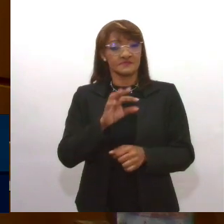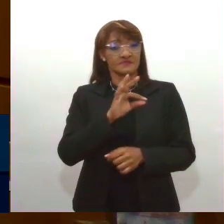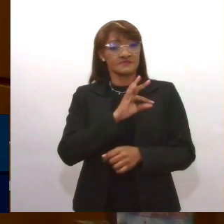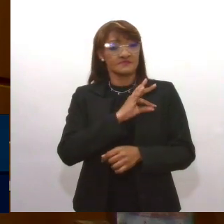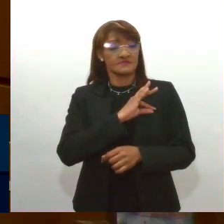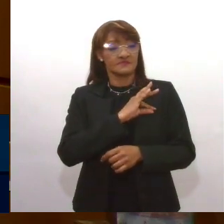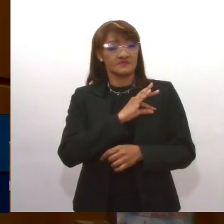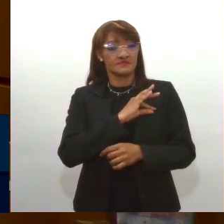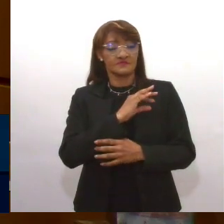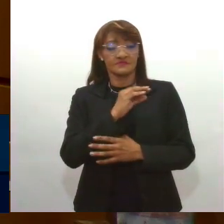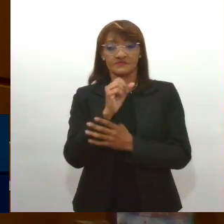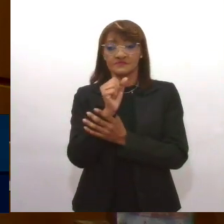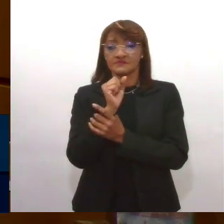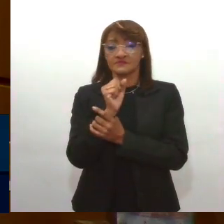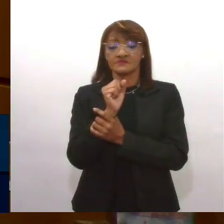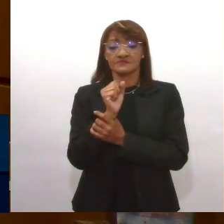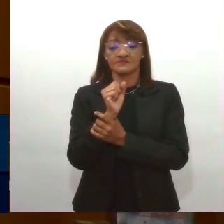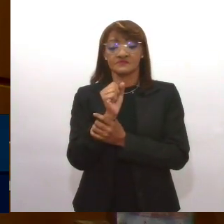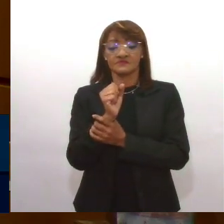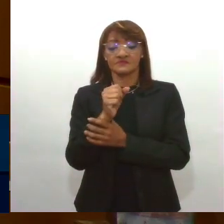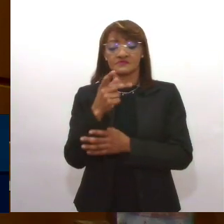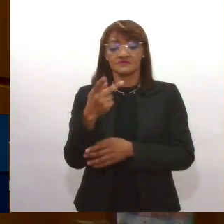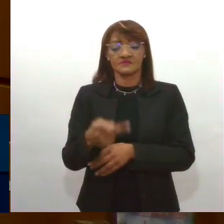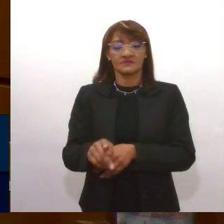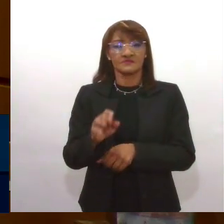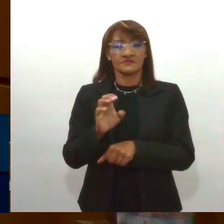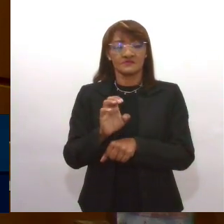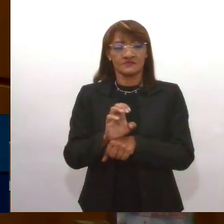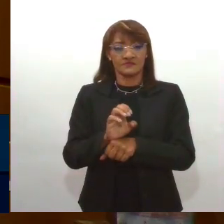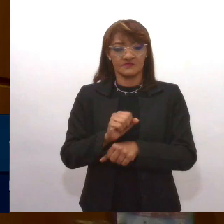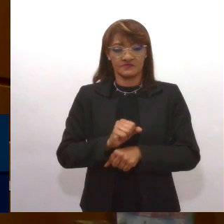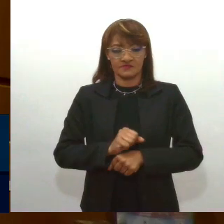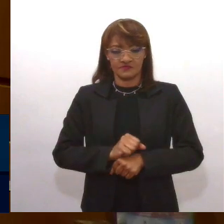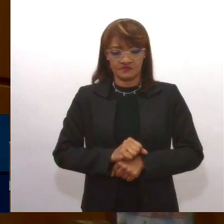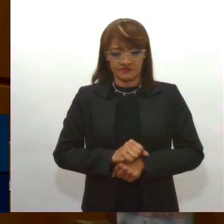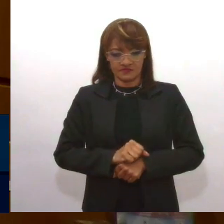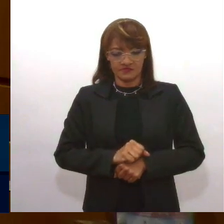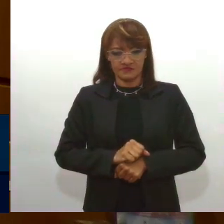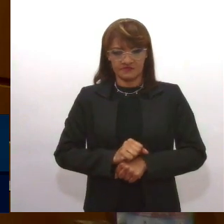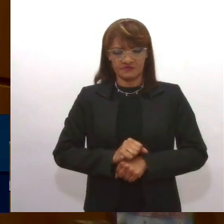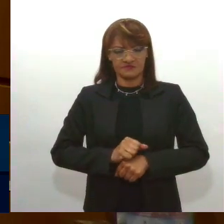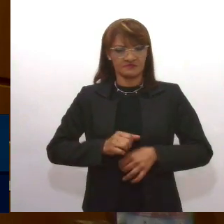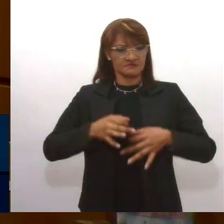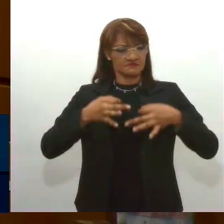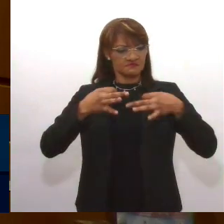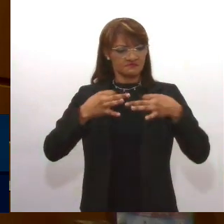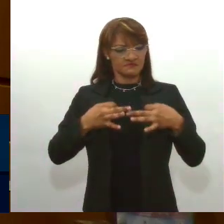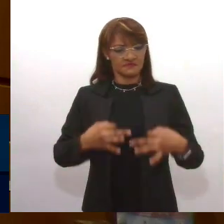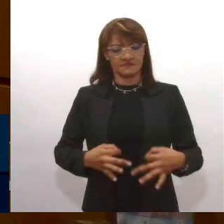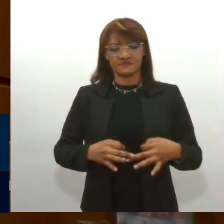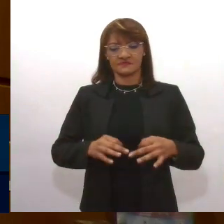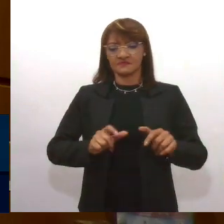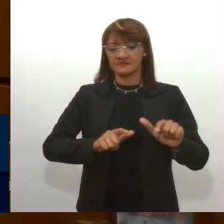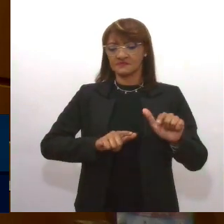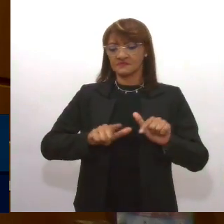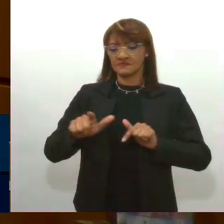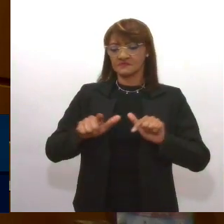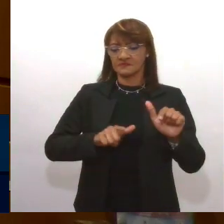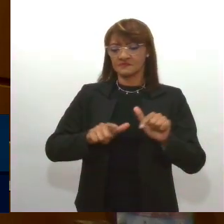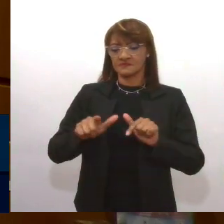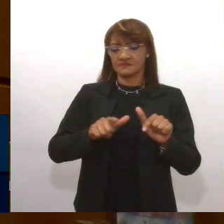que desenvolveu com muita competência e a eleição no estado de